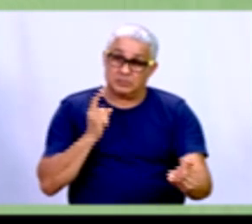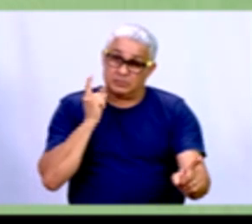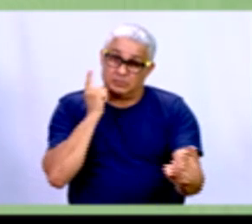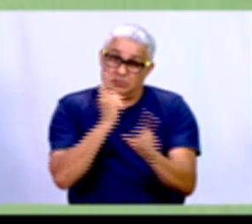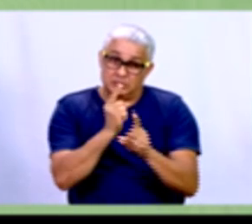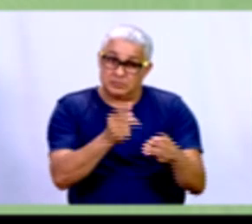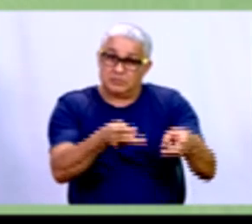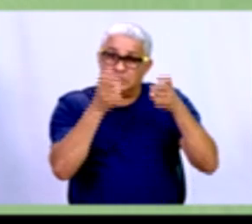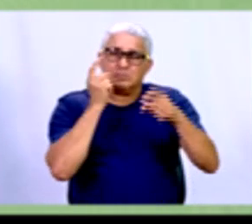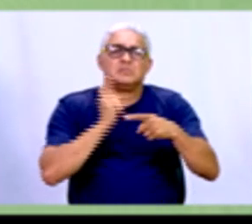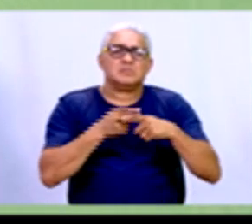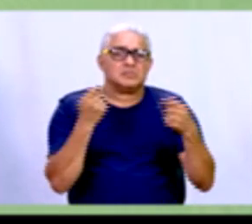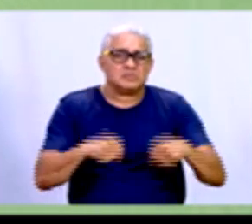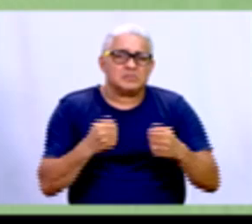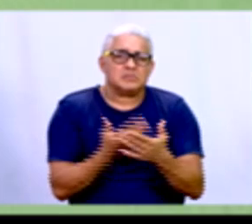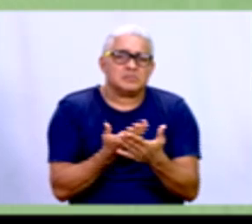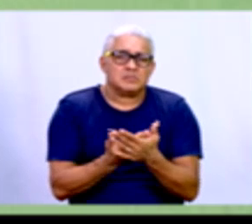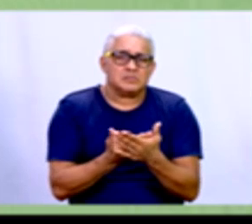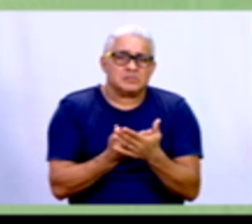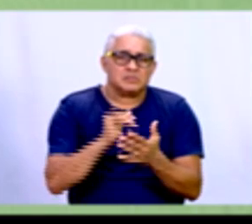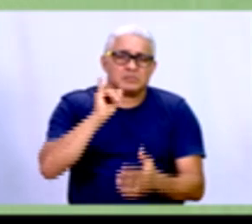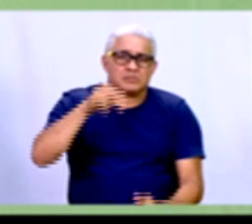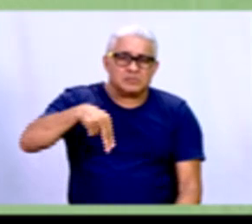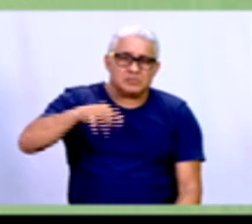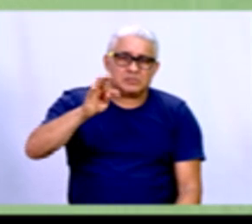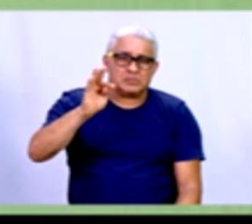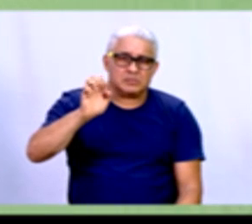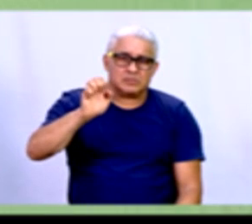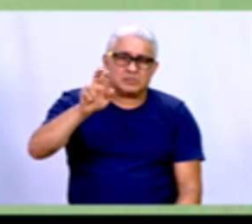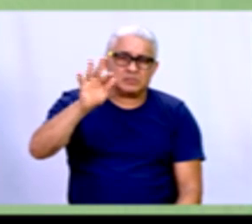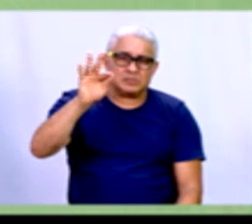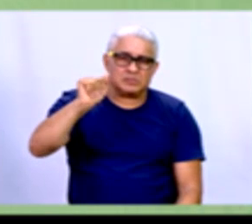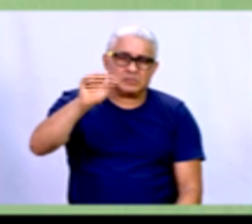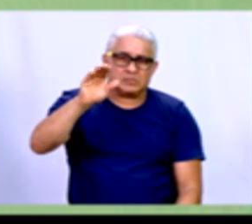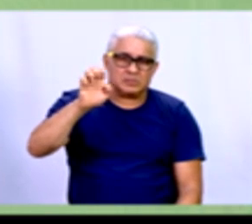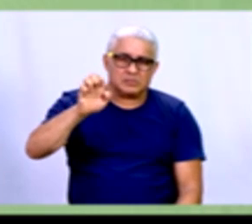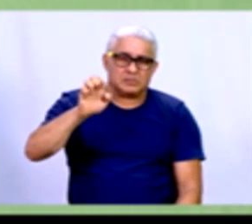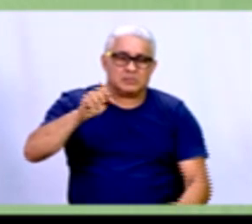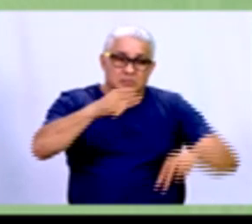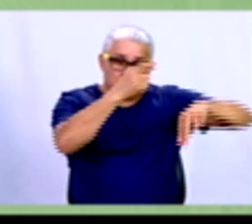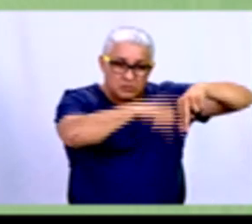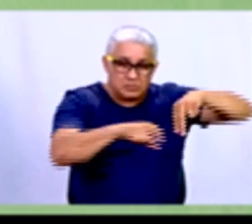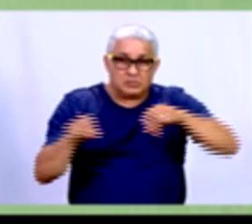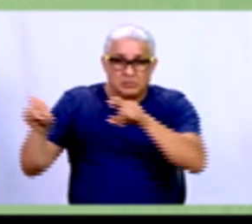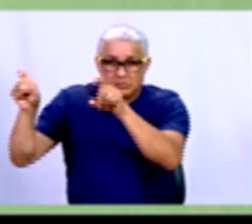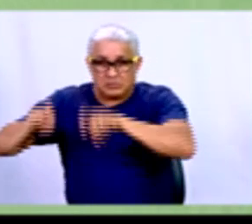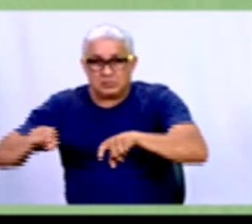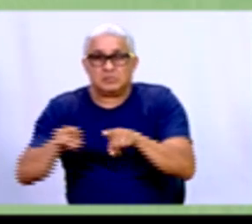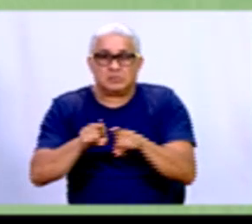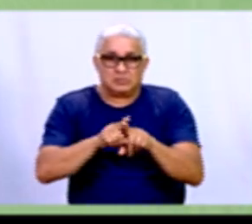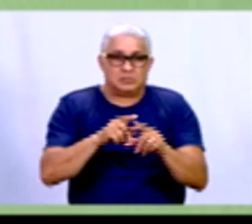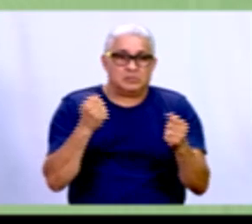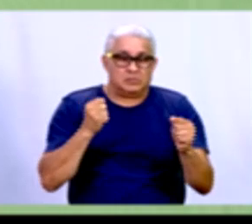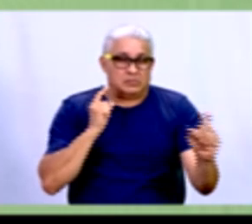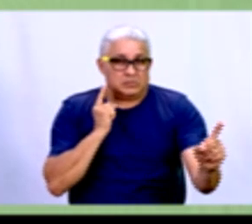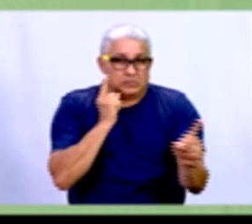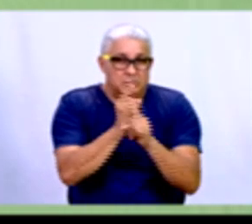por que a gente precisa estudar interface humano-computador, certo? vocês devem